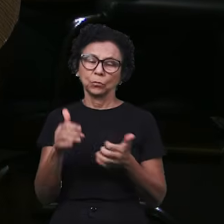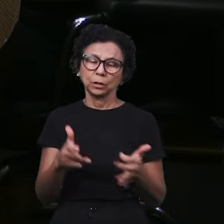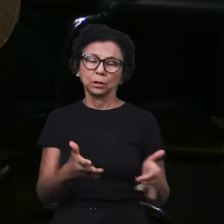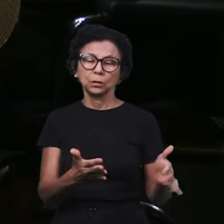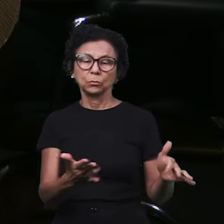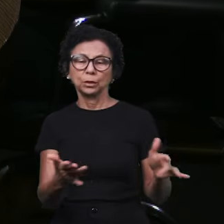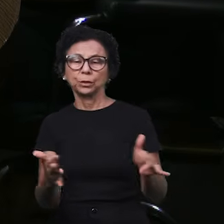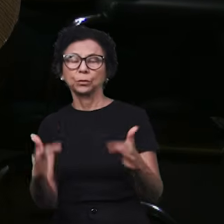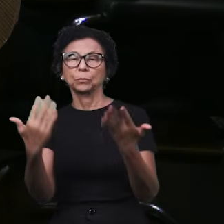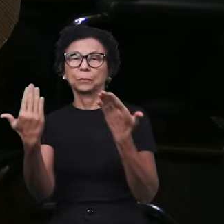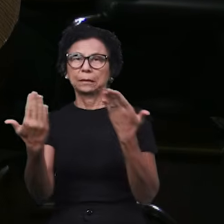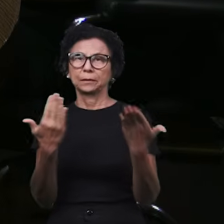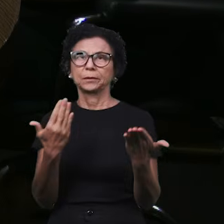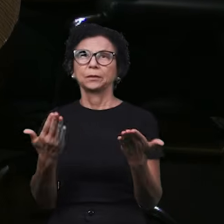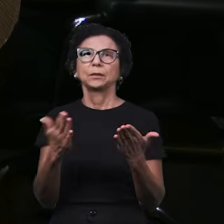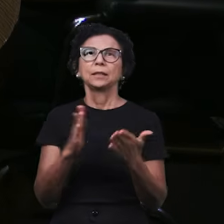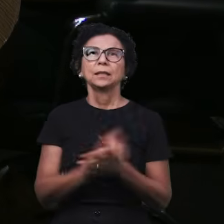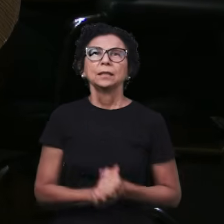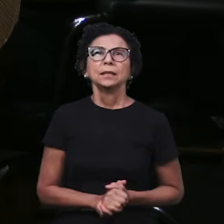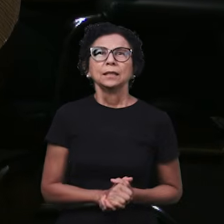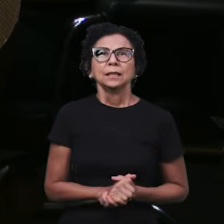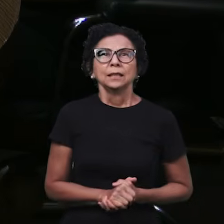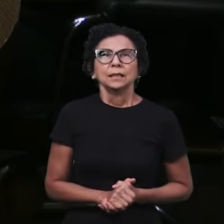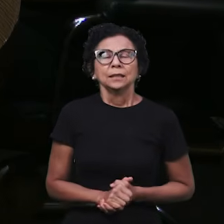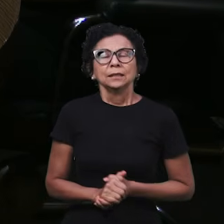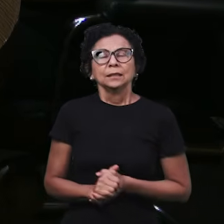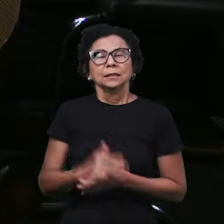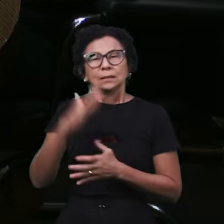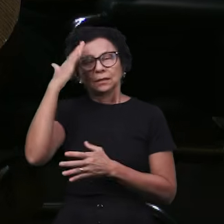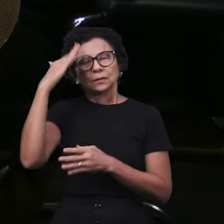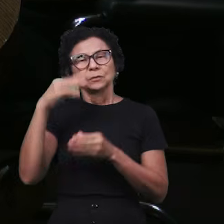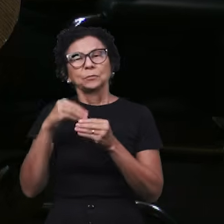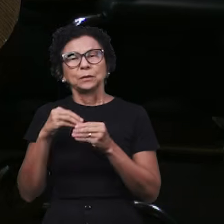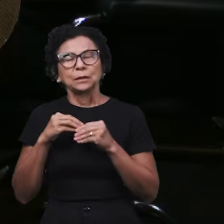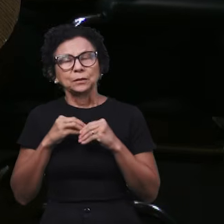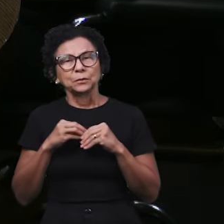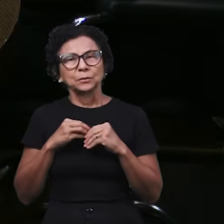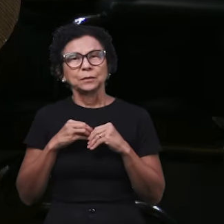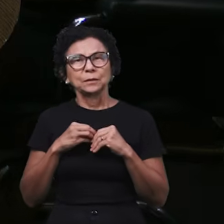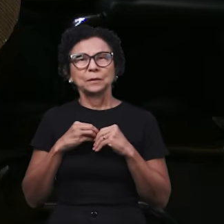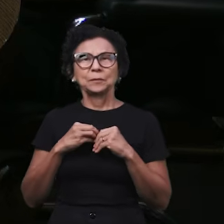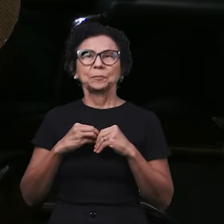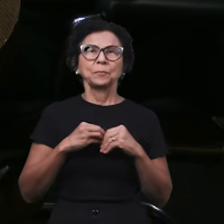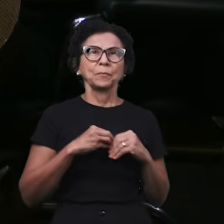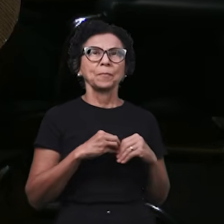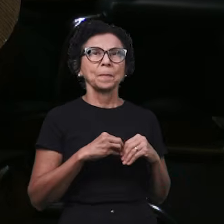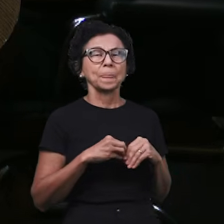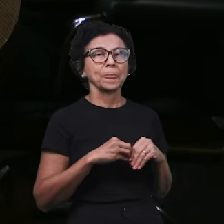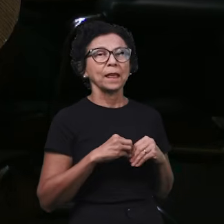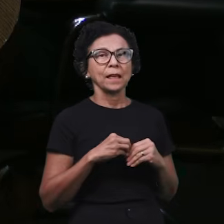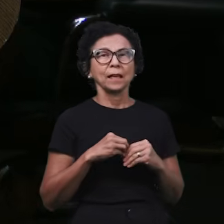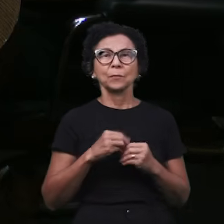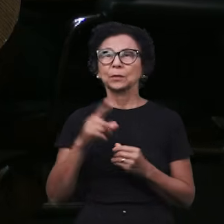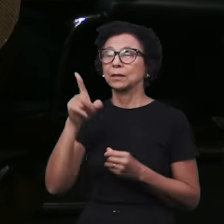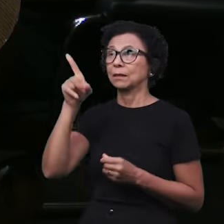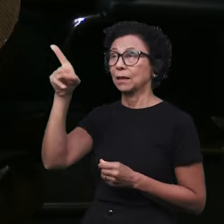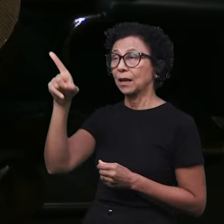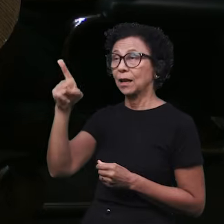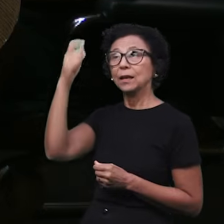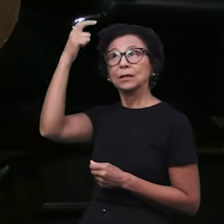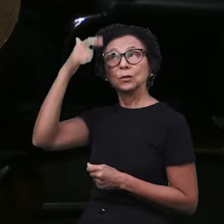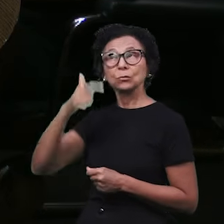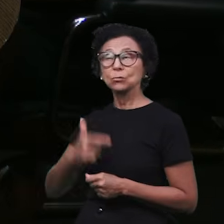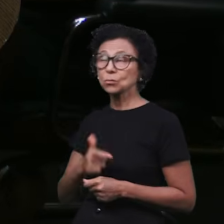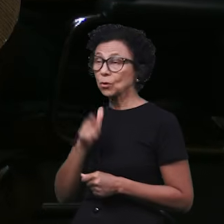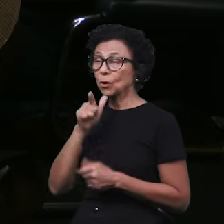que fecha é onde eu, né, que é o lugar, Uhum. que lá na eternidade, lá eu sou a fonte, né? Então lá Exatamente.